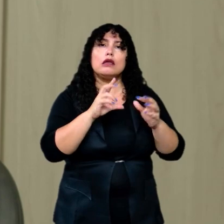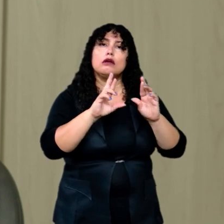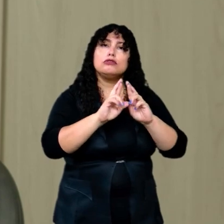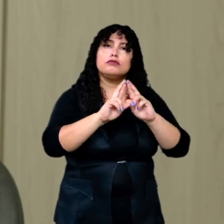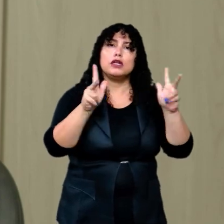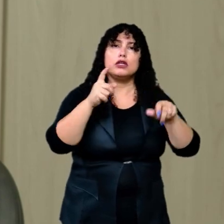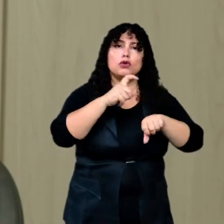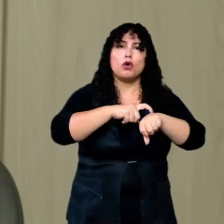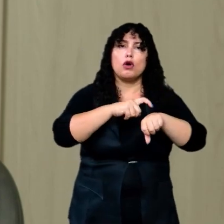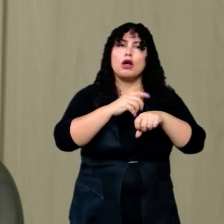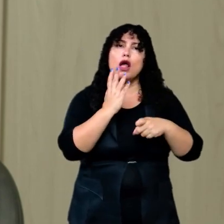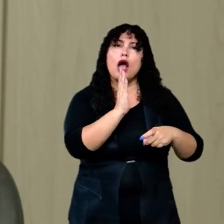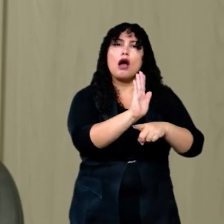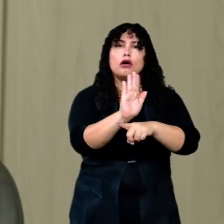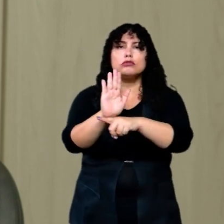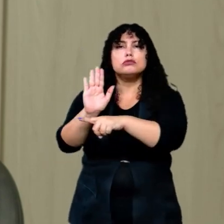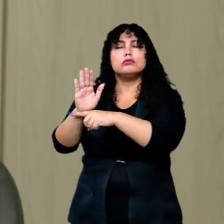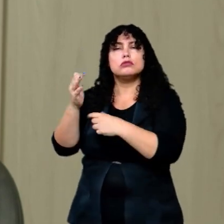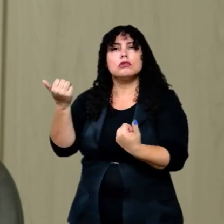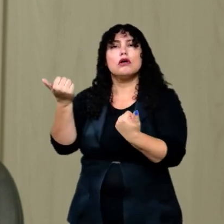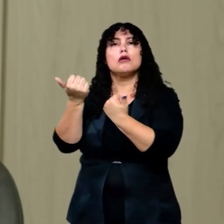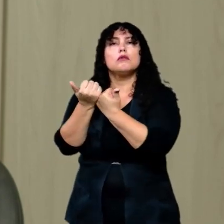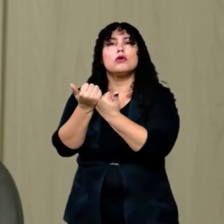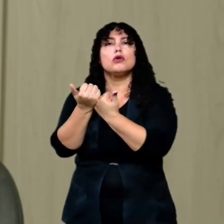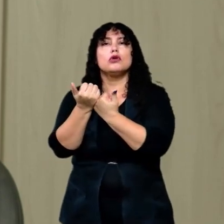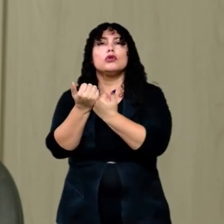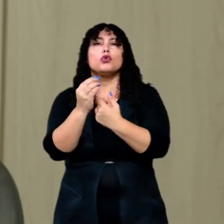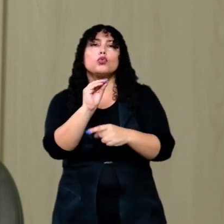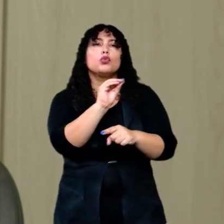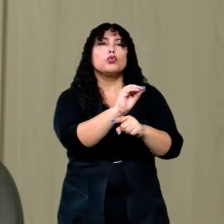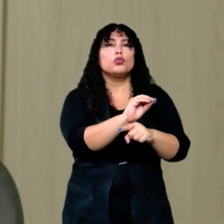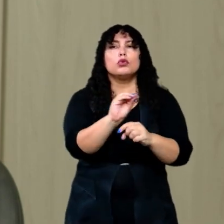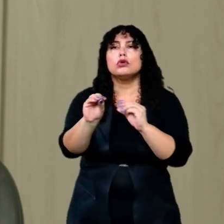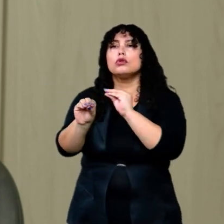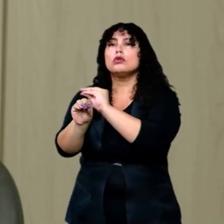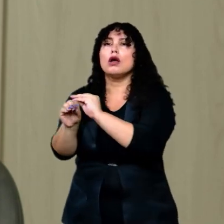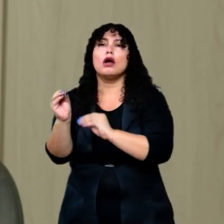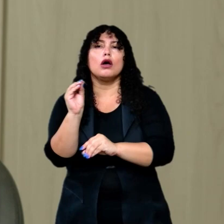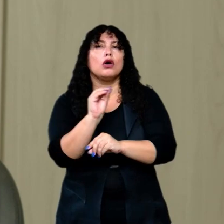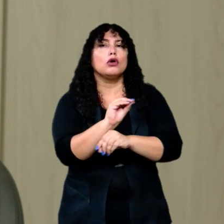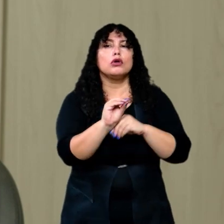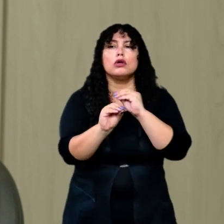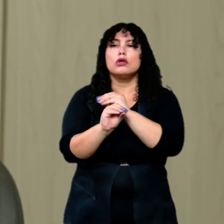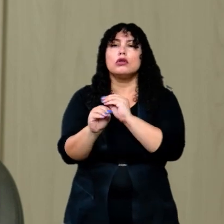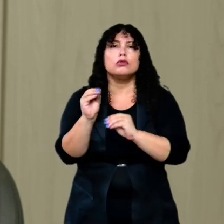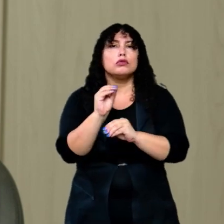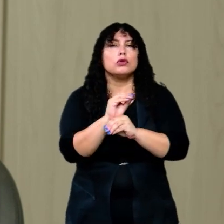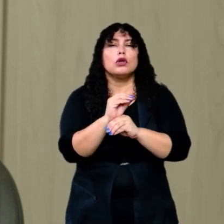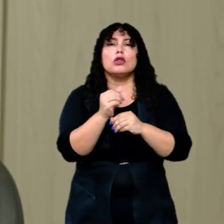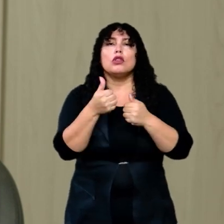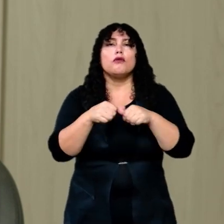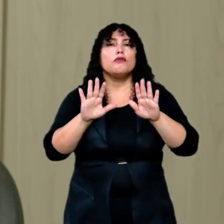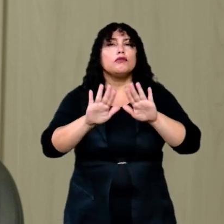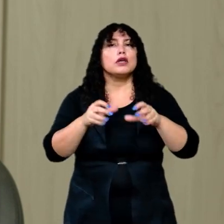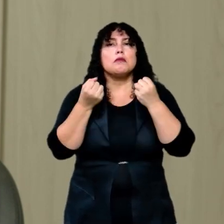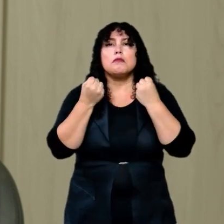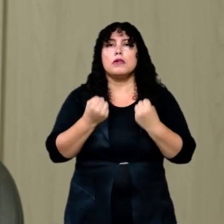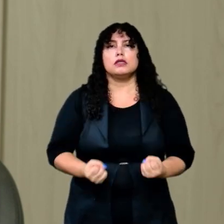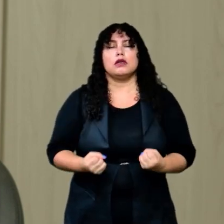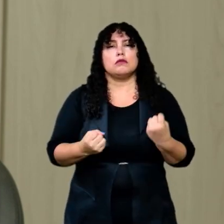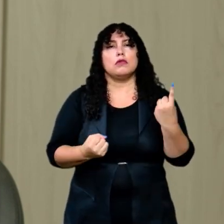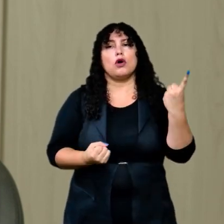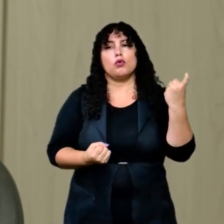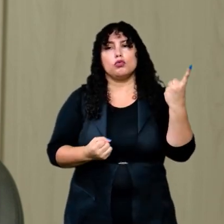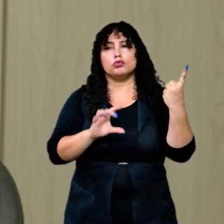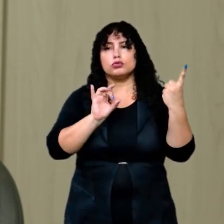diferenciado auxilia muito, né? Um cuidar do outro, porque quando fica só um, fica muito pesado, né?